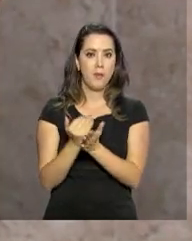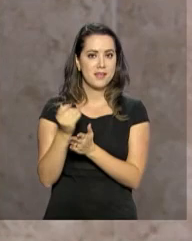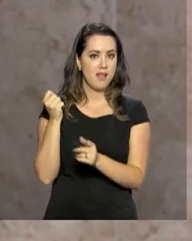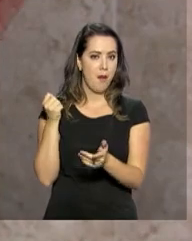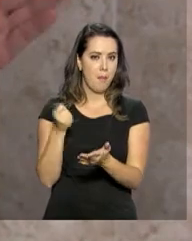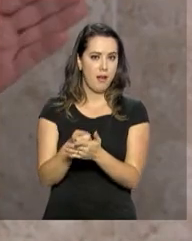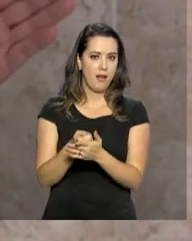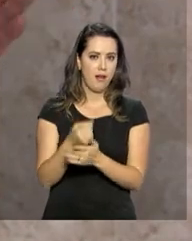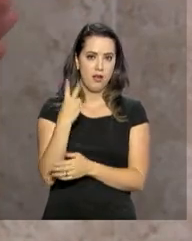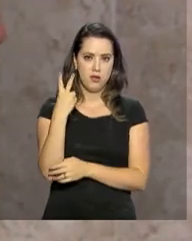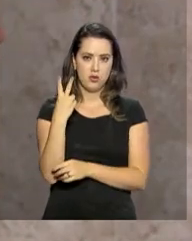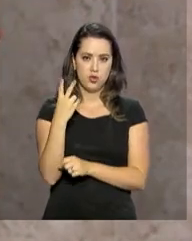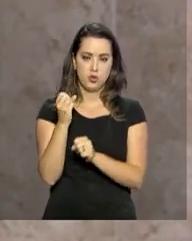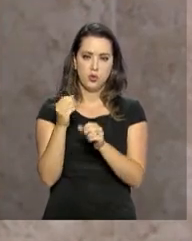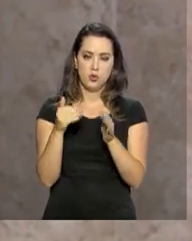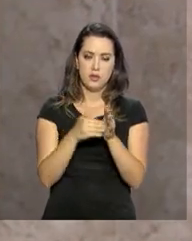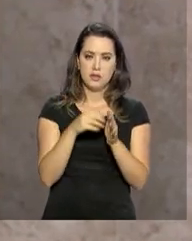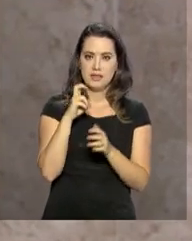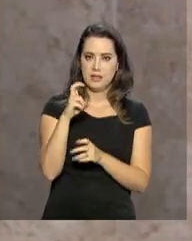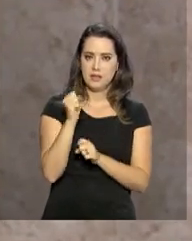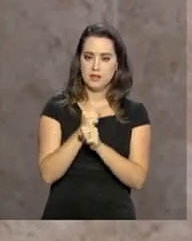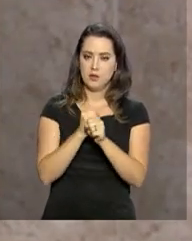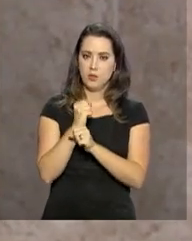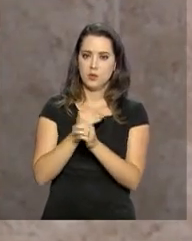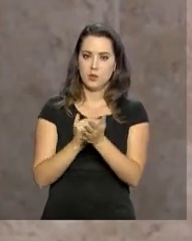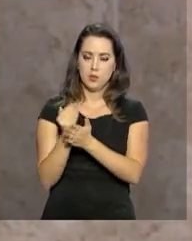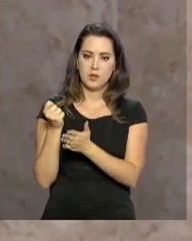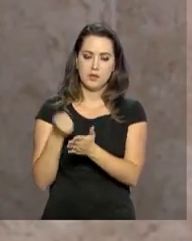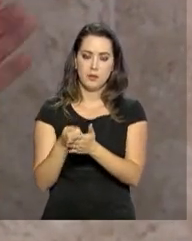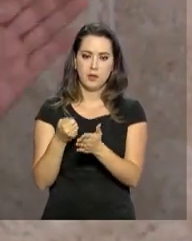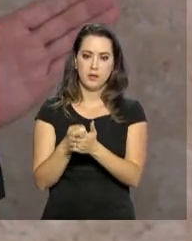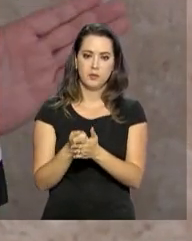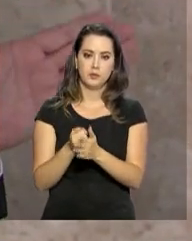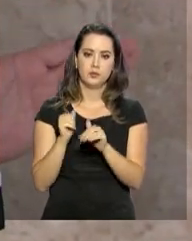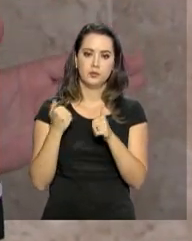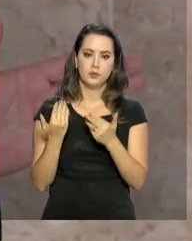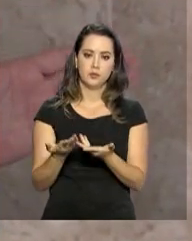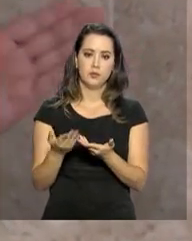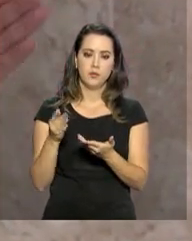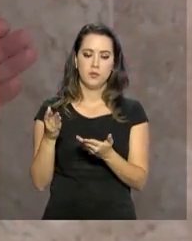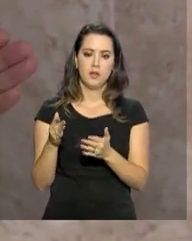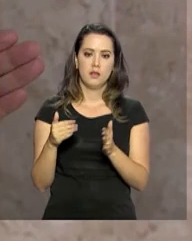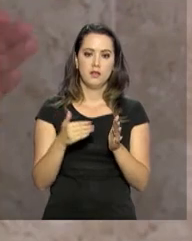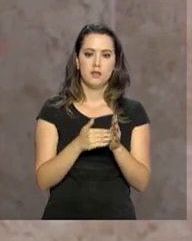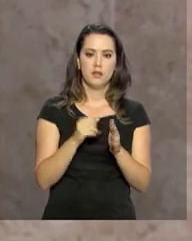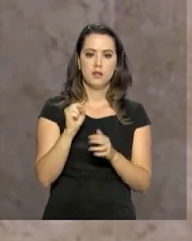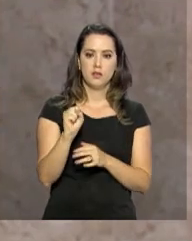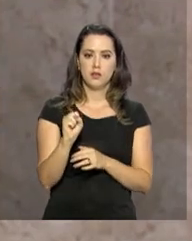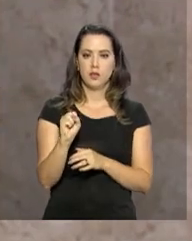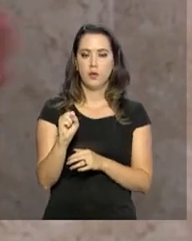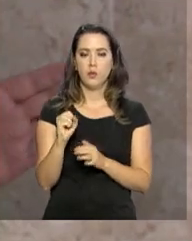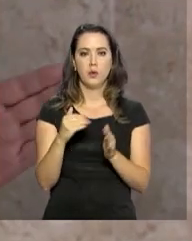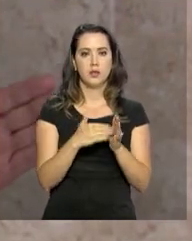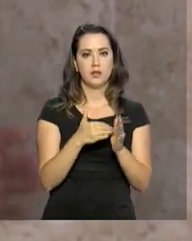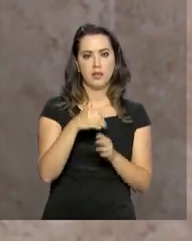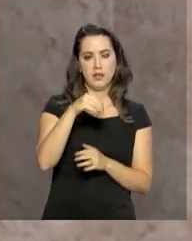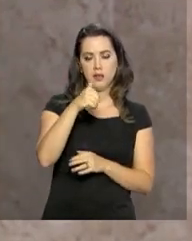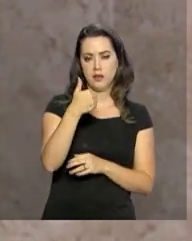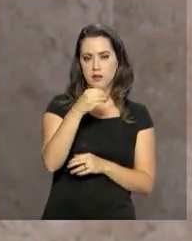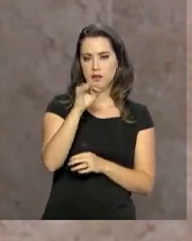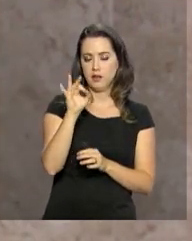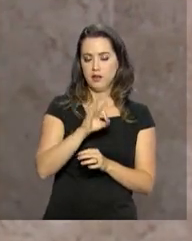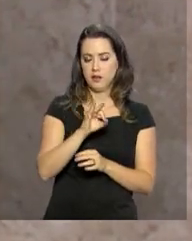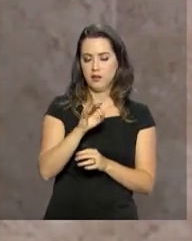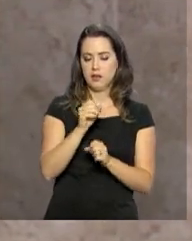carência de dois a cinco anos e para pagar de 8 a 10 ou 12 anos dependendo